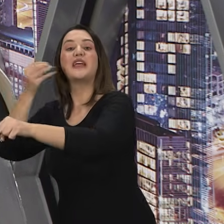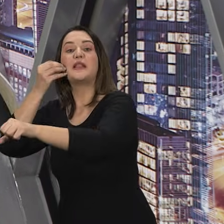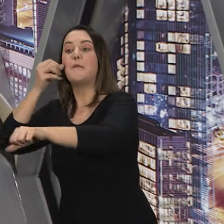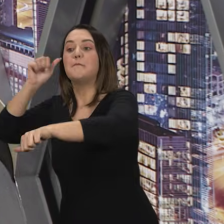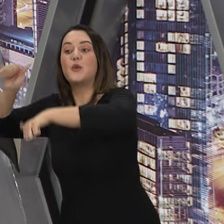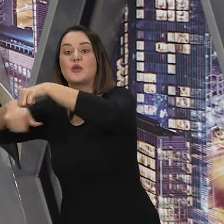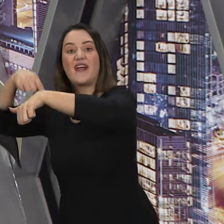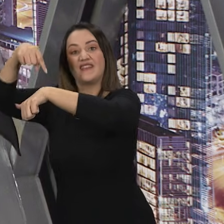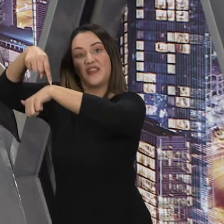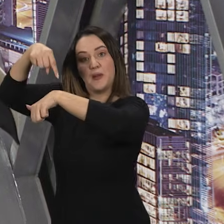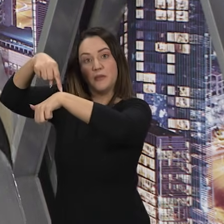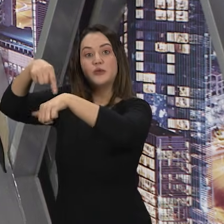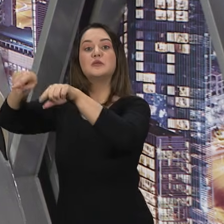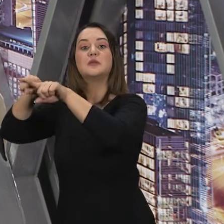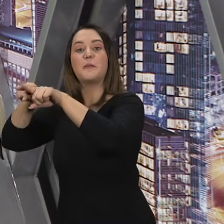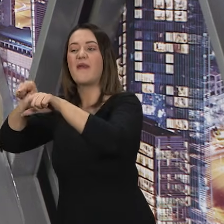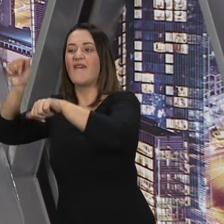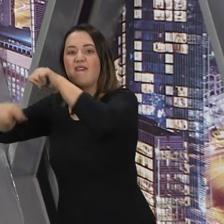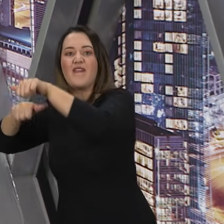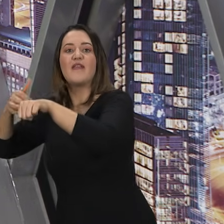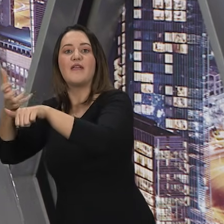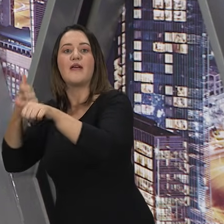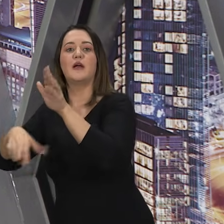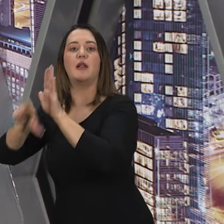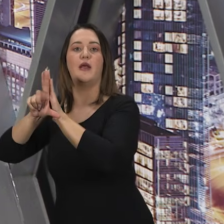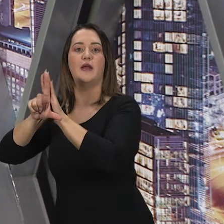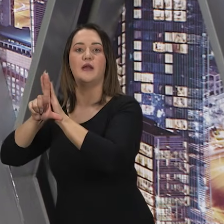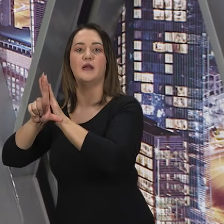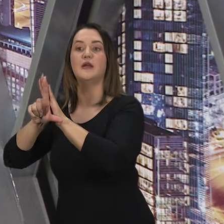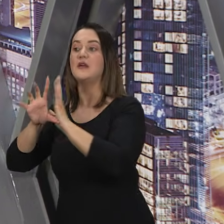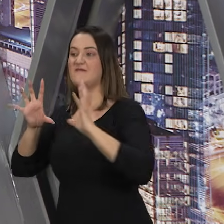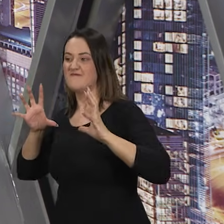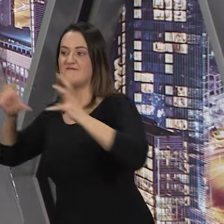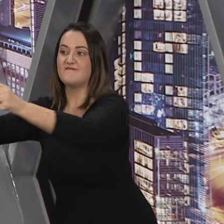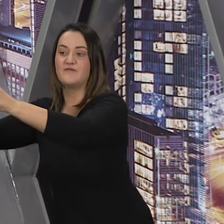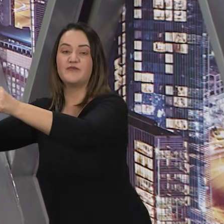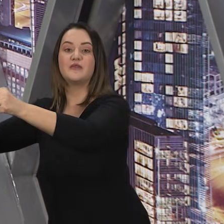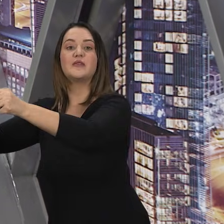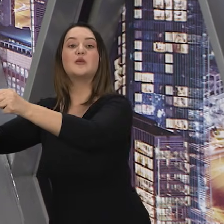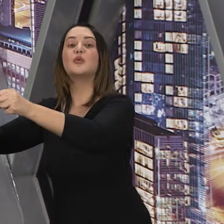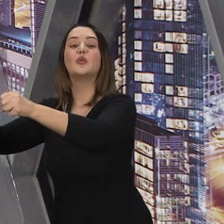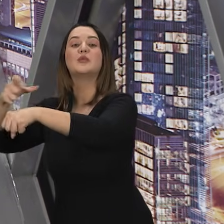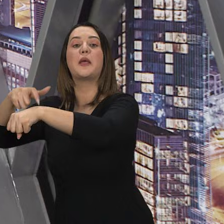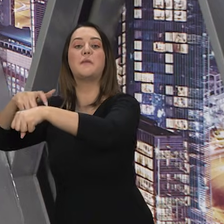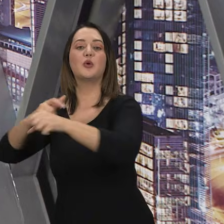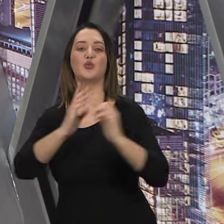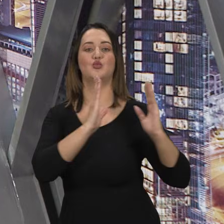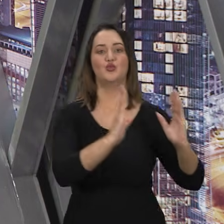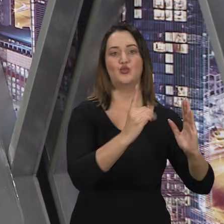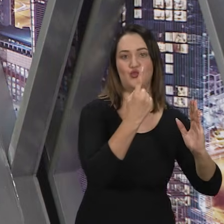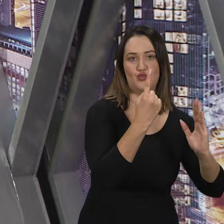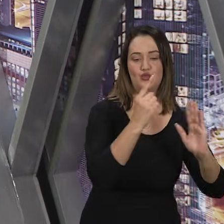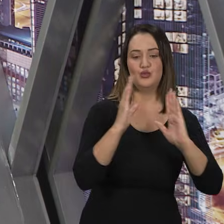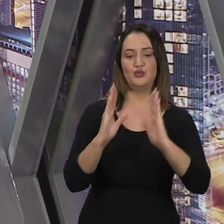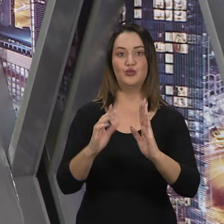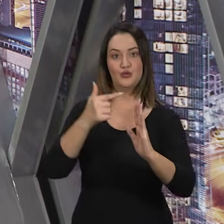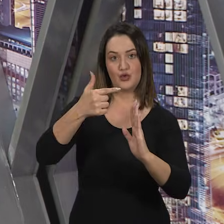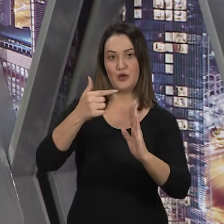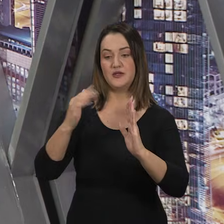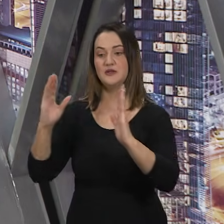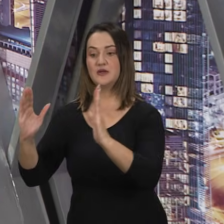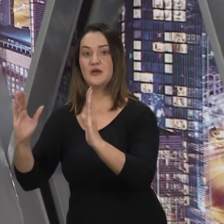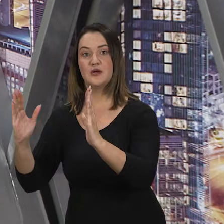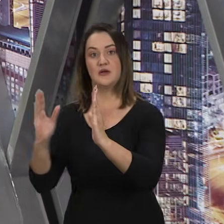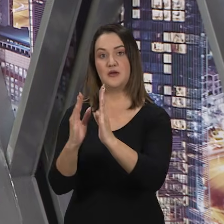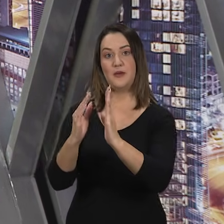e que os santos, os servos de Deus, seriam entregues nas mãos deles por 1 tempo, 2 tempos e metade de 1 tempo.